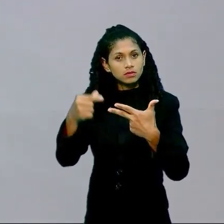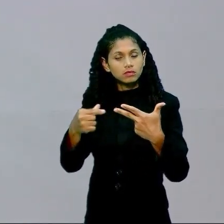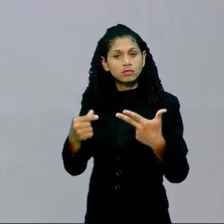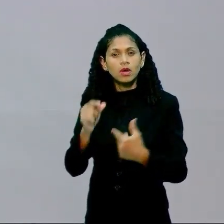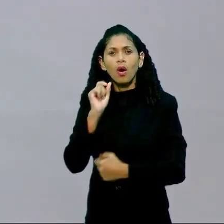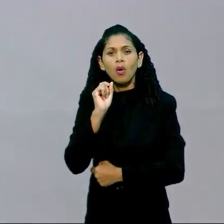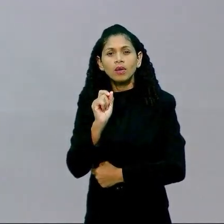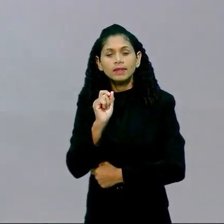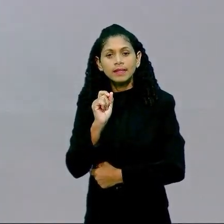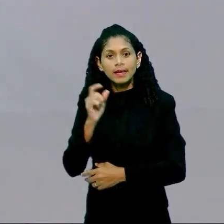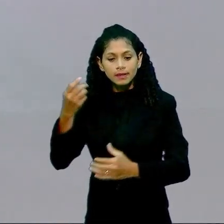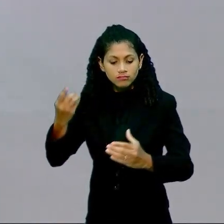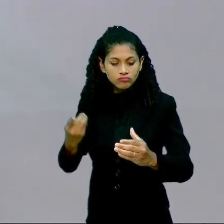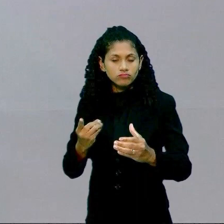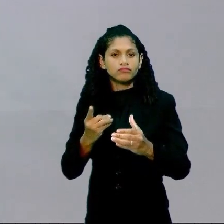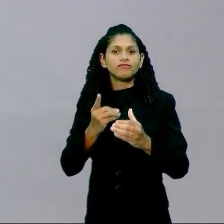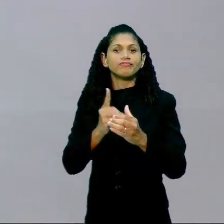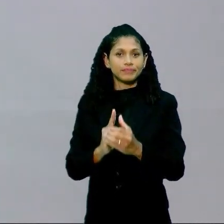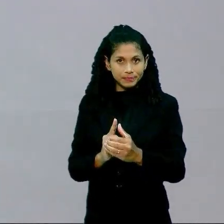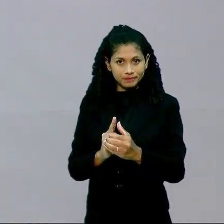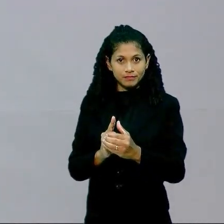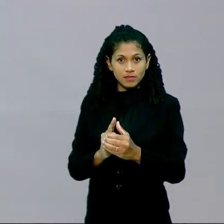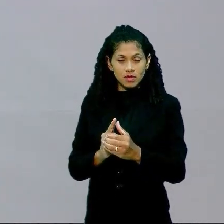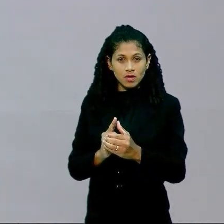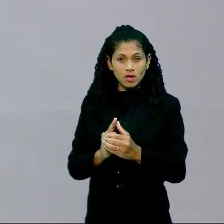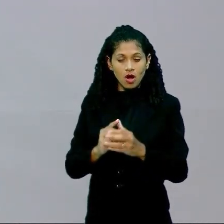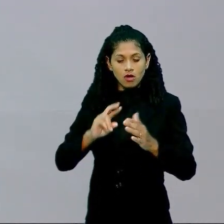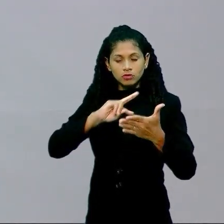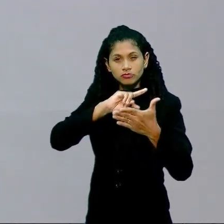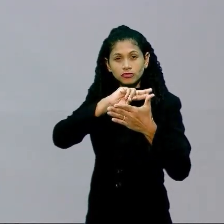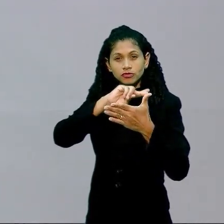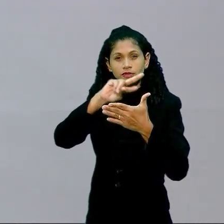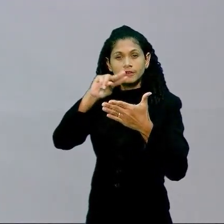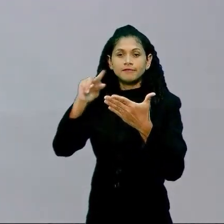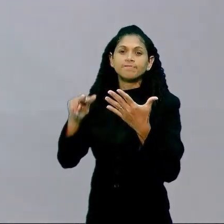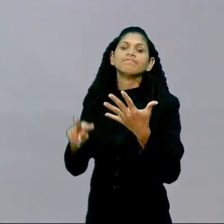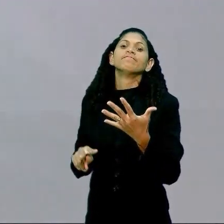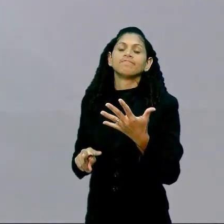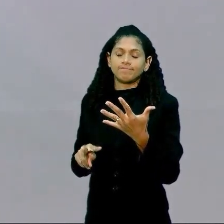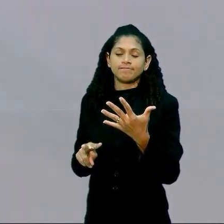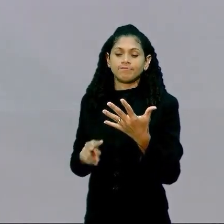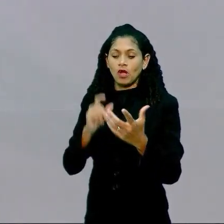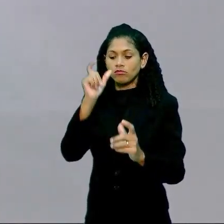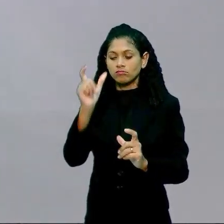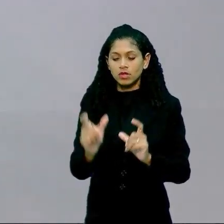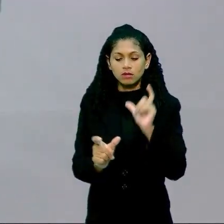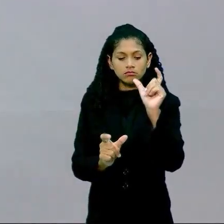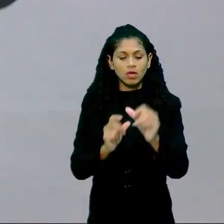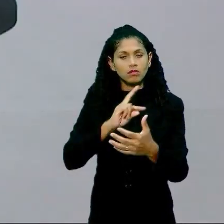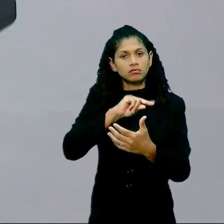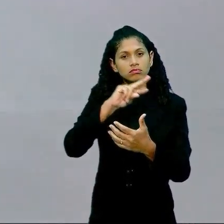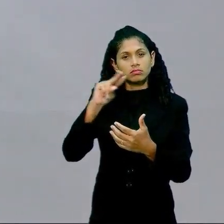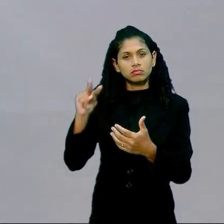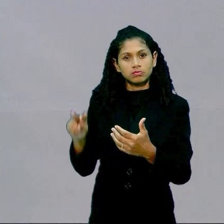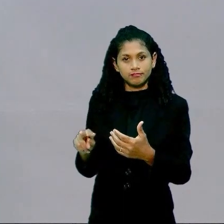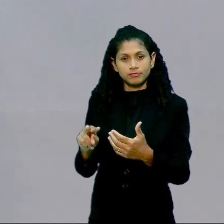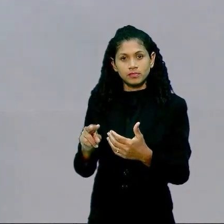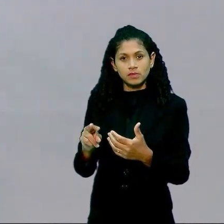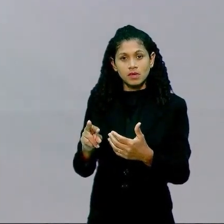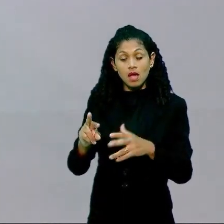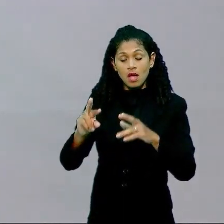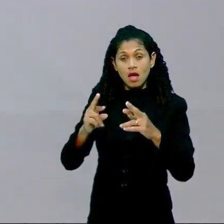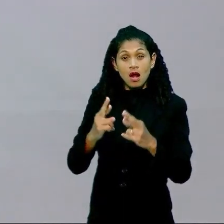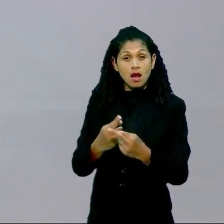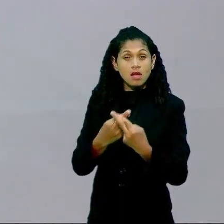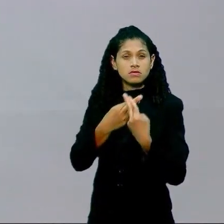uma vida coletiva, sociedade, inclusão e diversidade. Respeito, meu